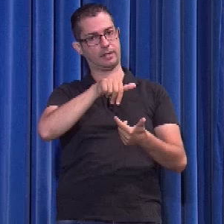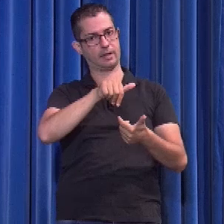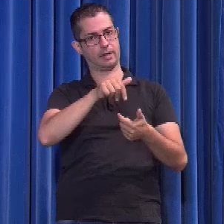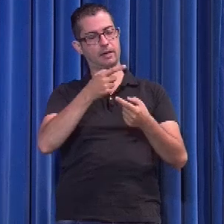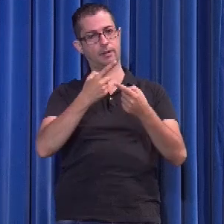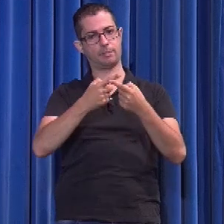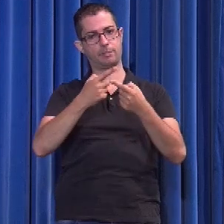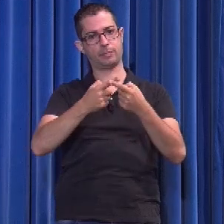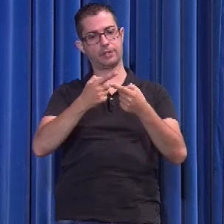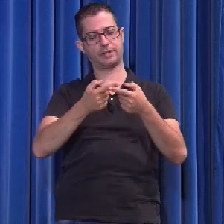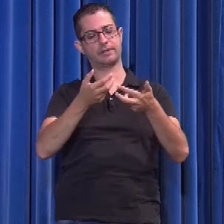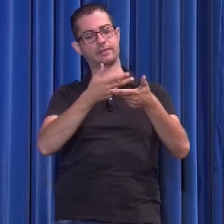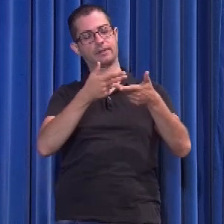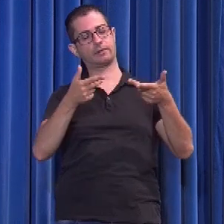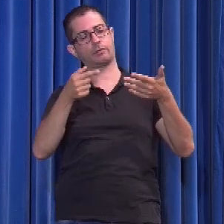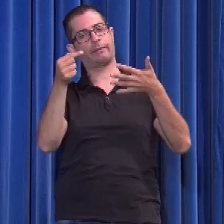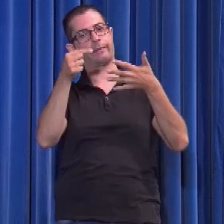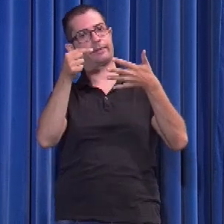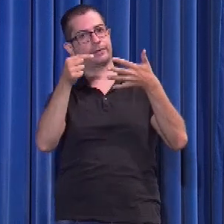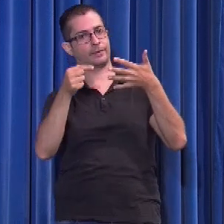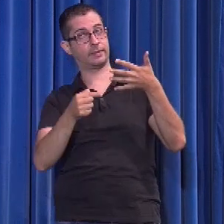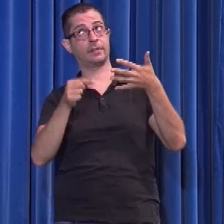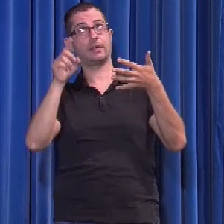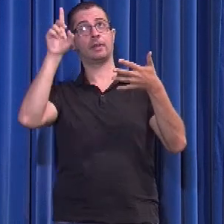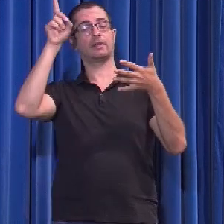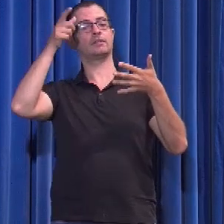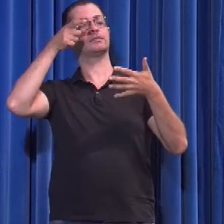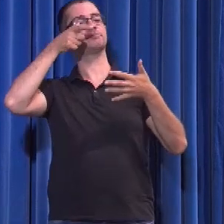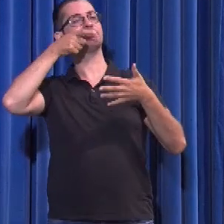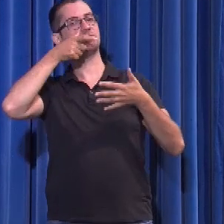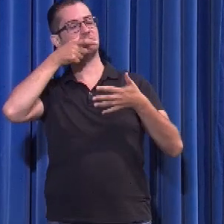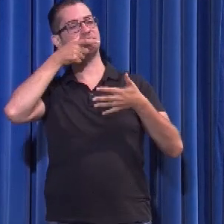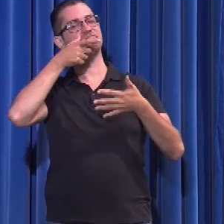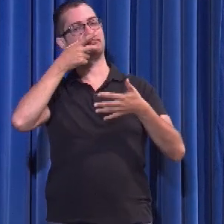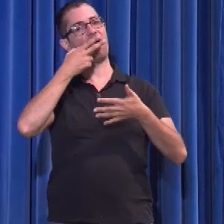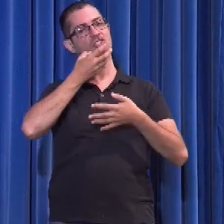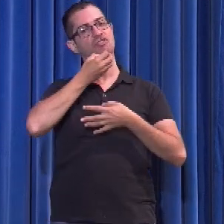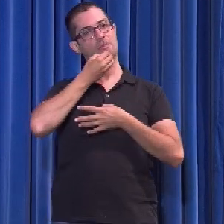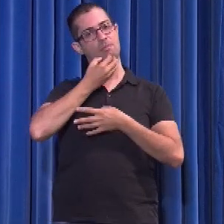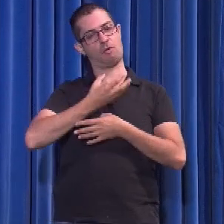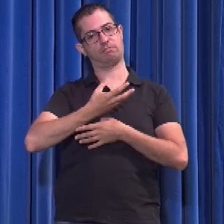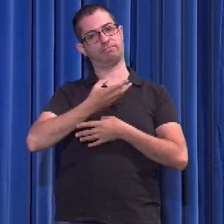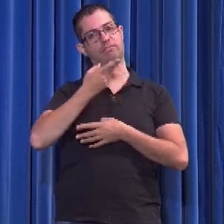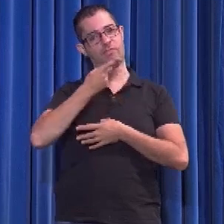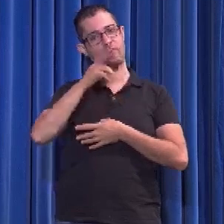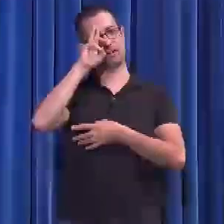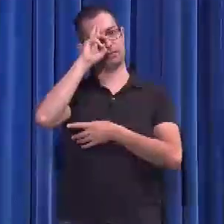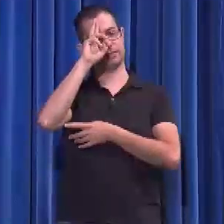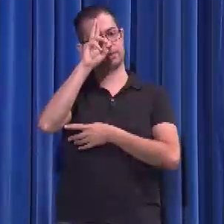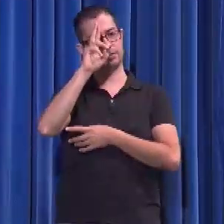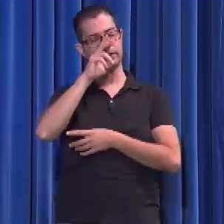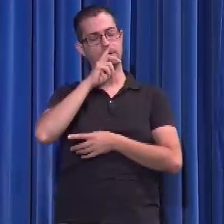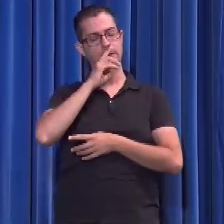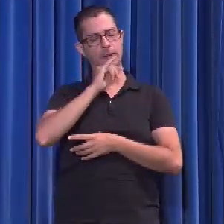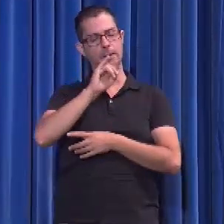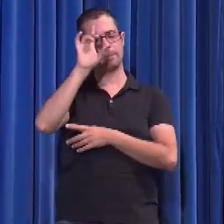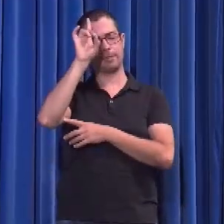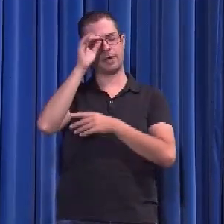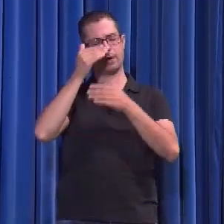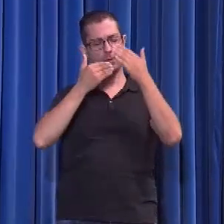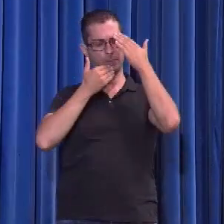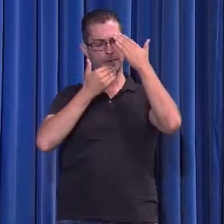porque destas coisas me agrado, diz o Senhor. Amém. Pai, obrigado por esta